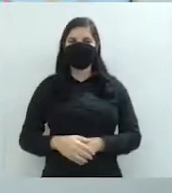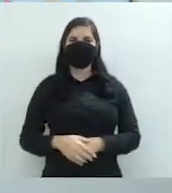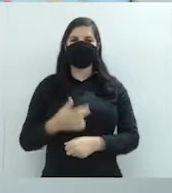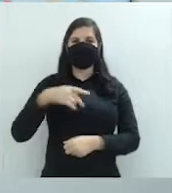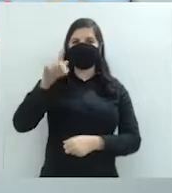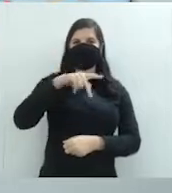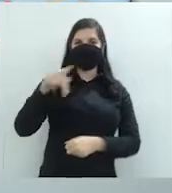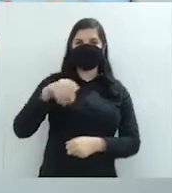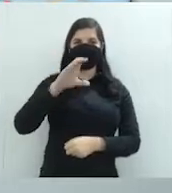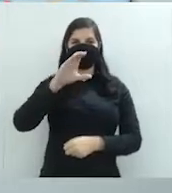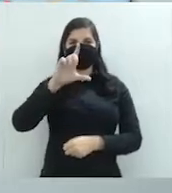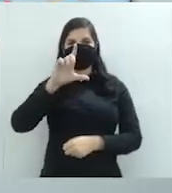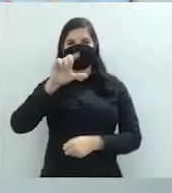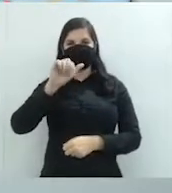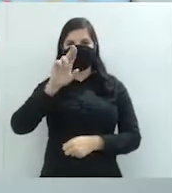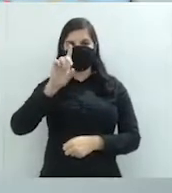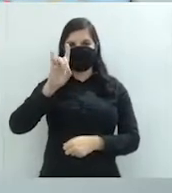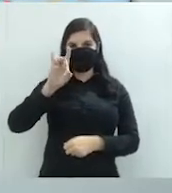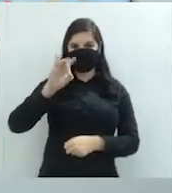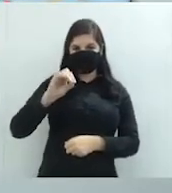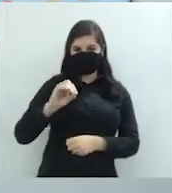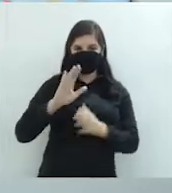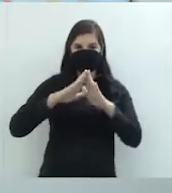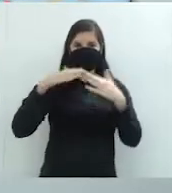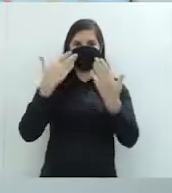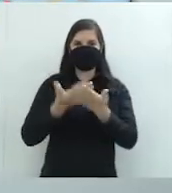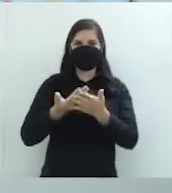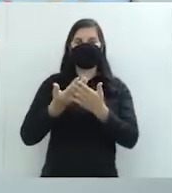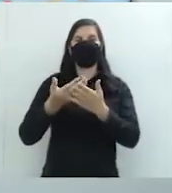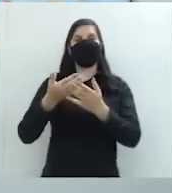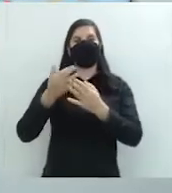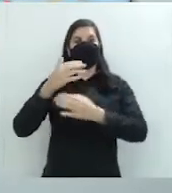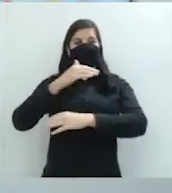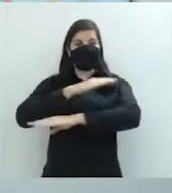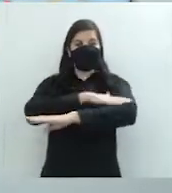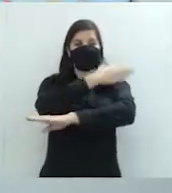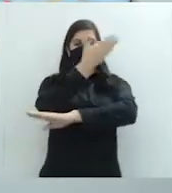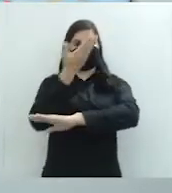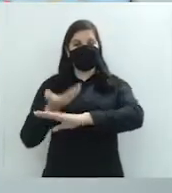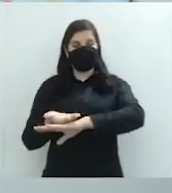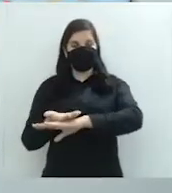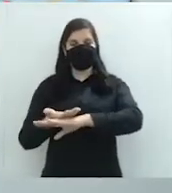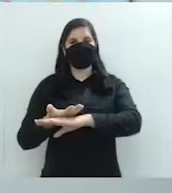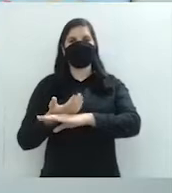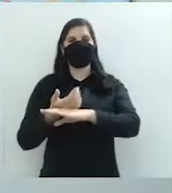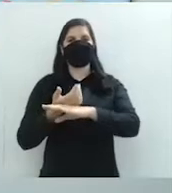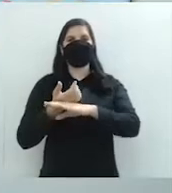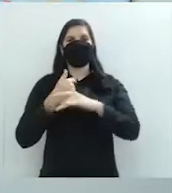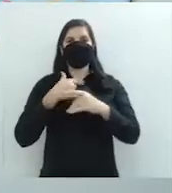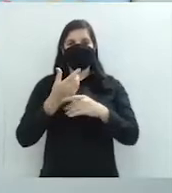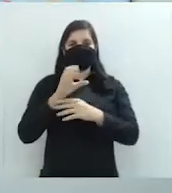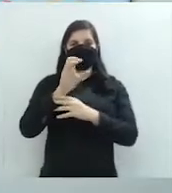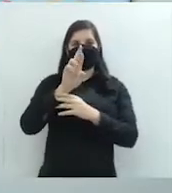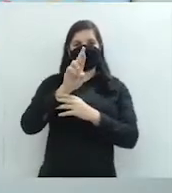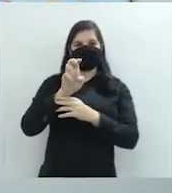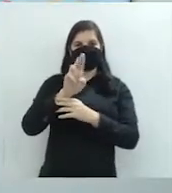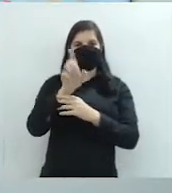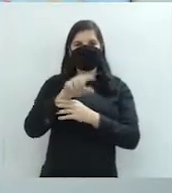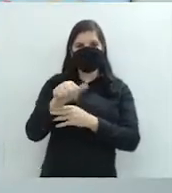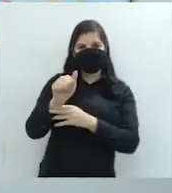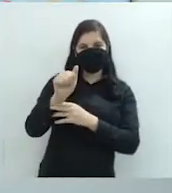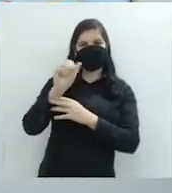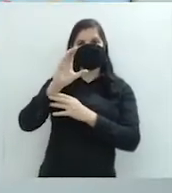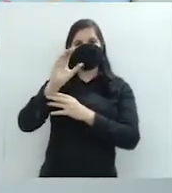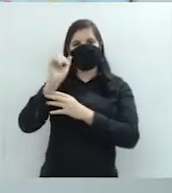Eu, professor Cláudio Nascimento, da Escola de Referência de Ensino Fundamental Creuza Câmara